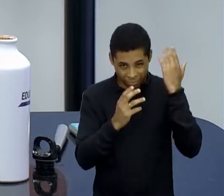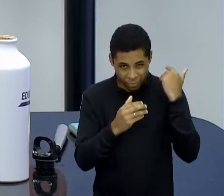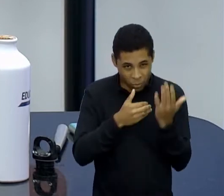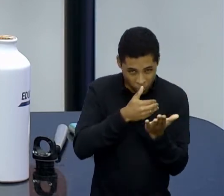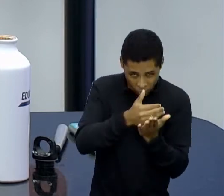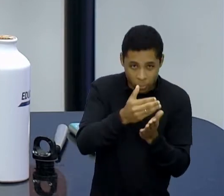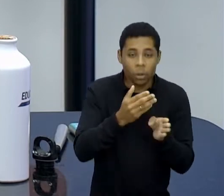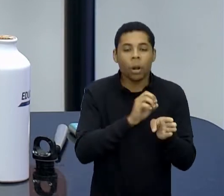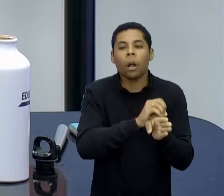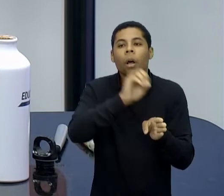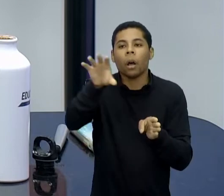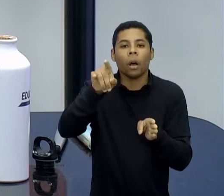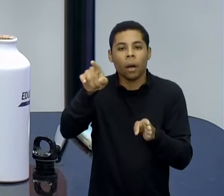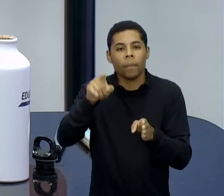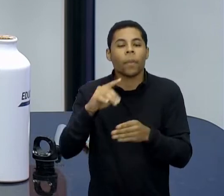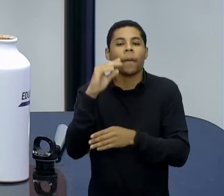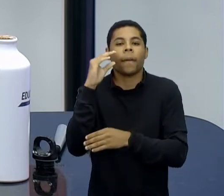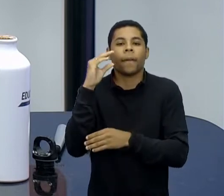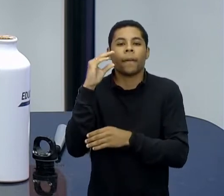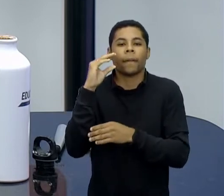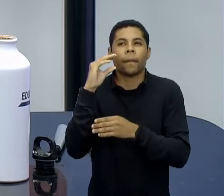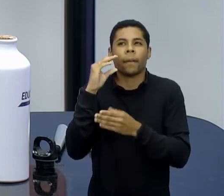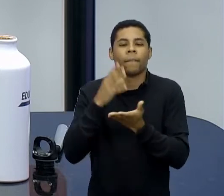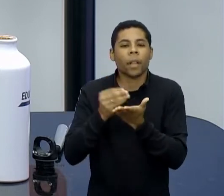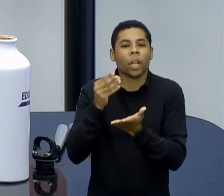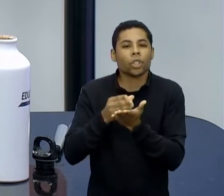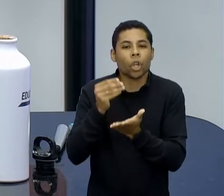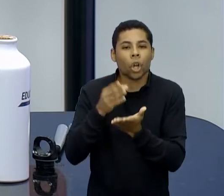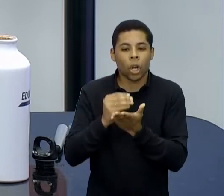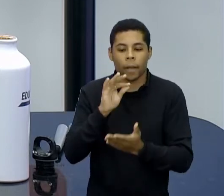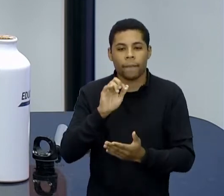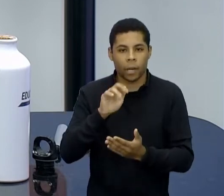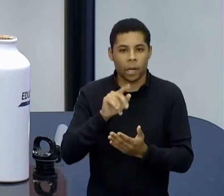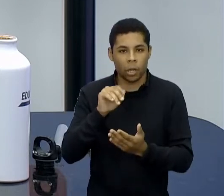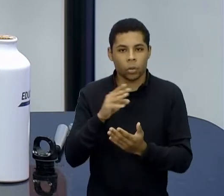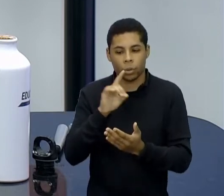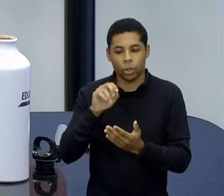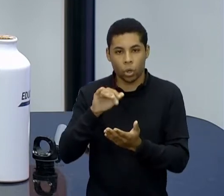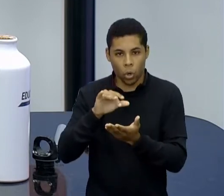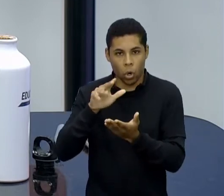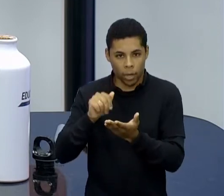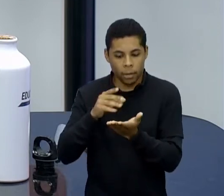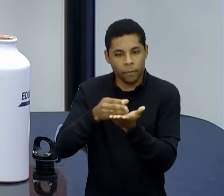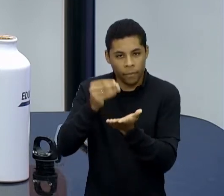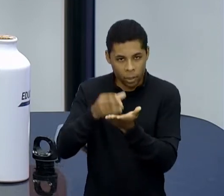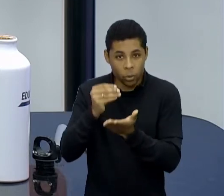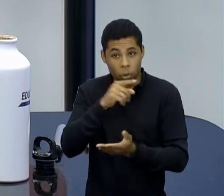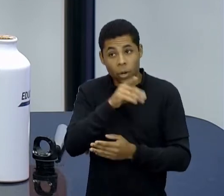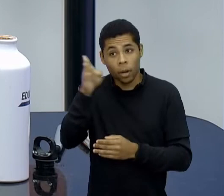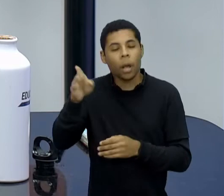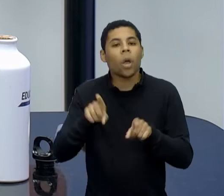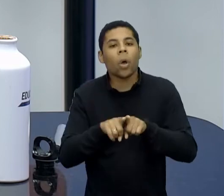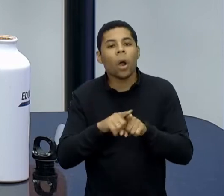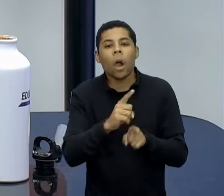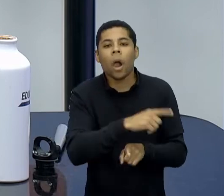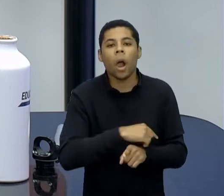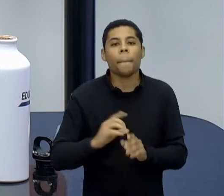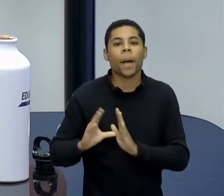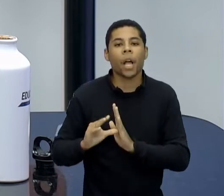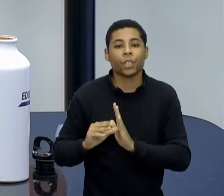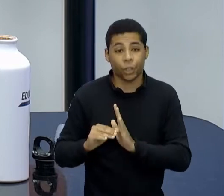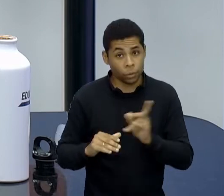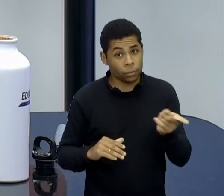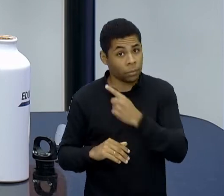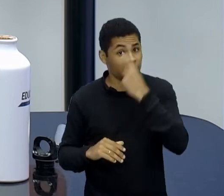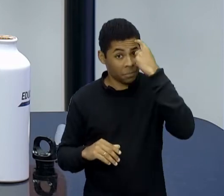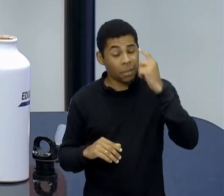enviados para Fernando de Noronha, que eram presos porque eram tratados como bandidos, vamos colocar assim. E aí você